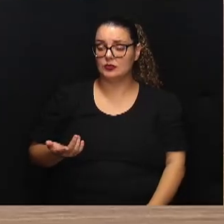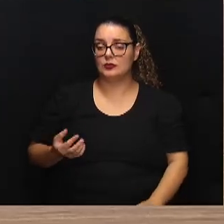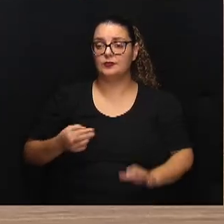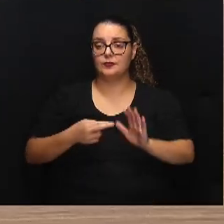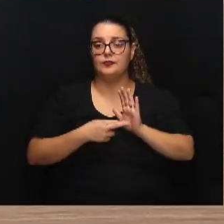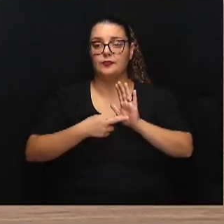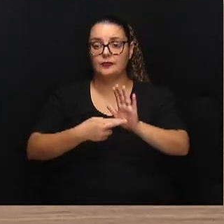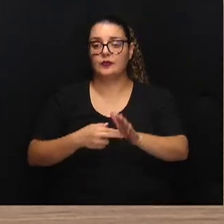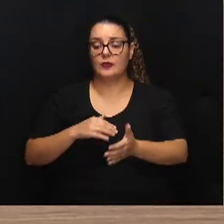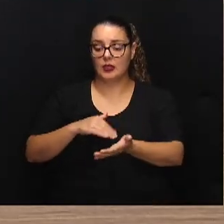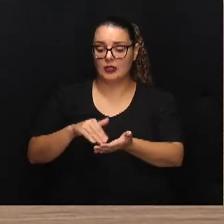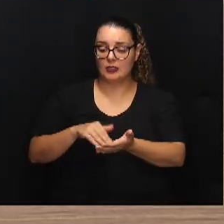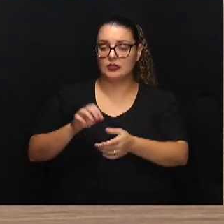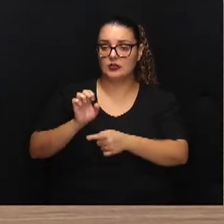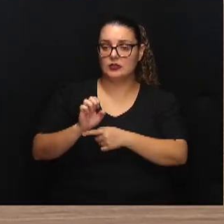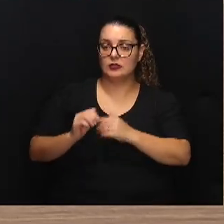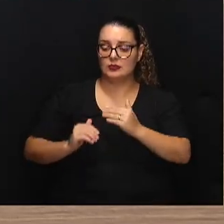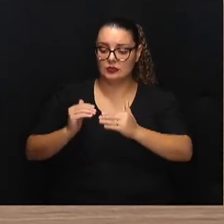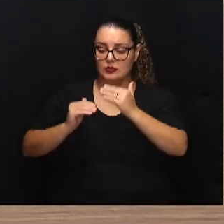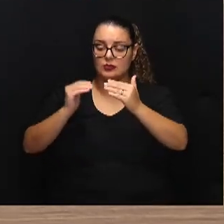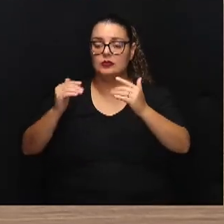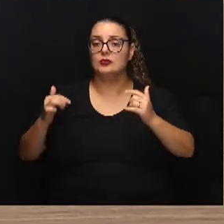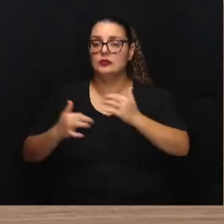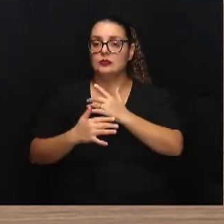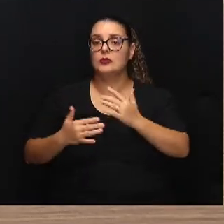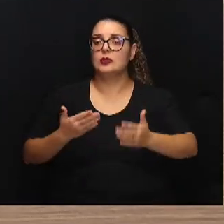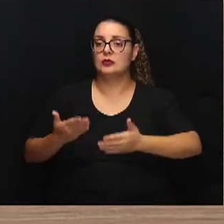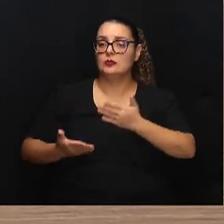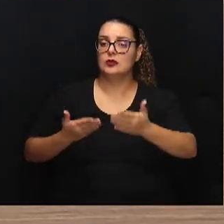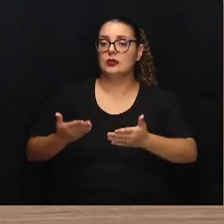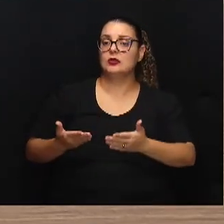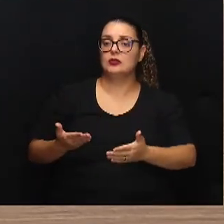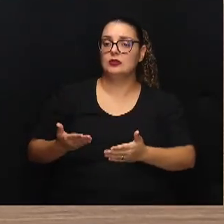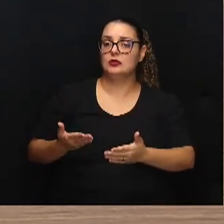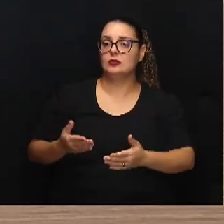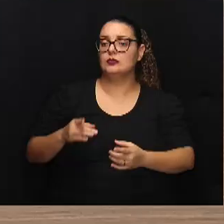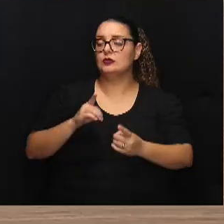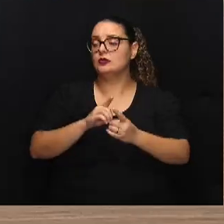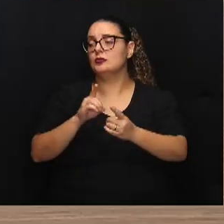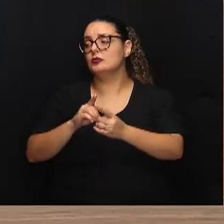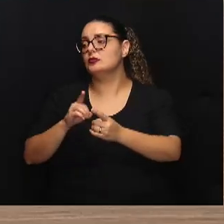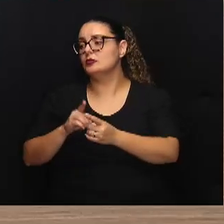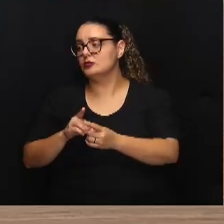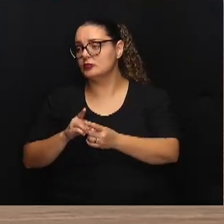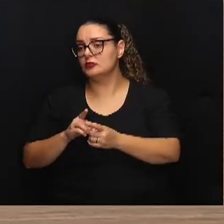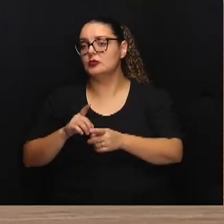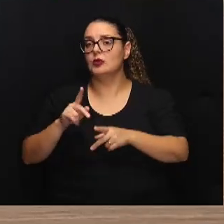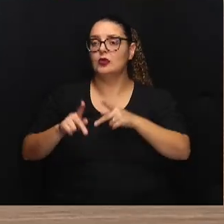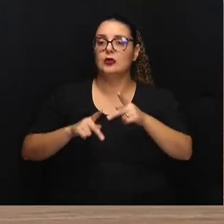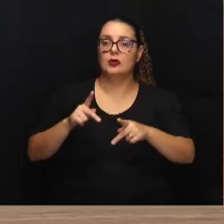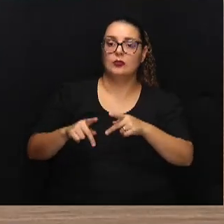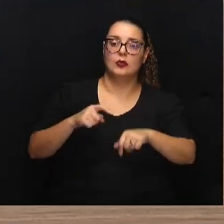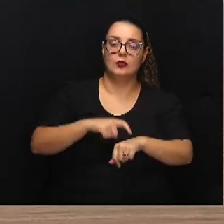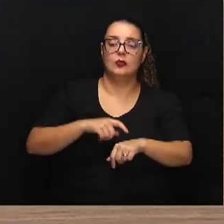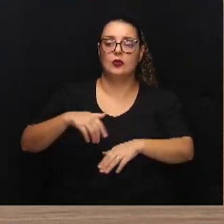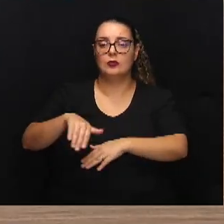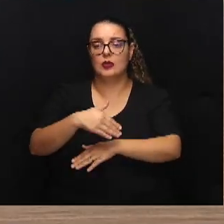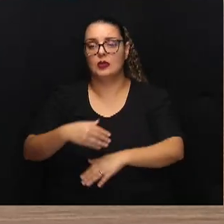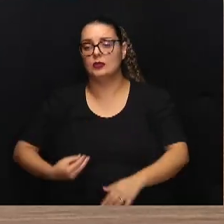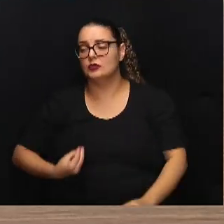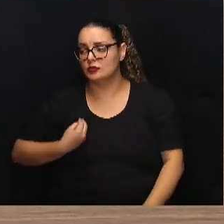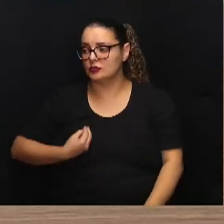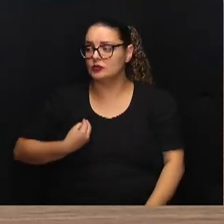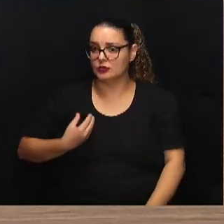representantes da Secretaria Estadual de Desenvolvimento Urbano tratando da questão do atendimento à população em situação de rua, que